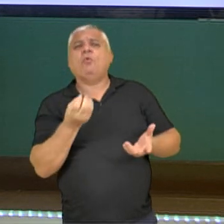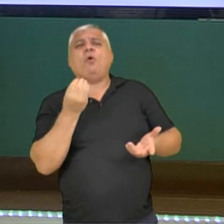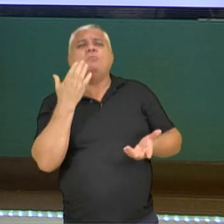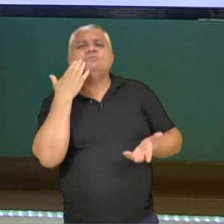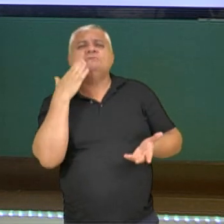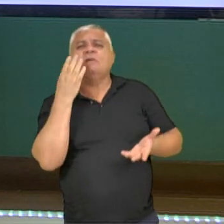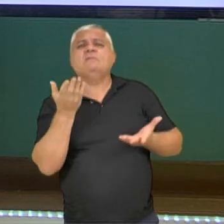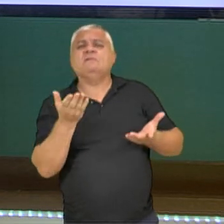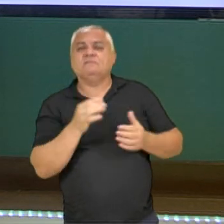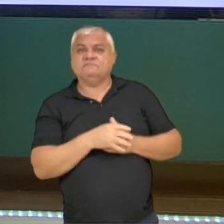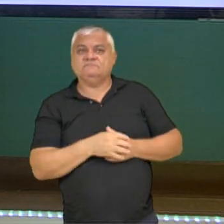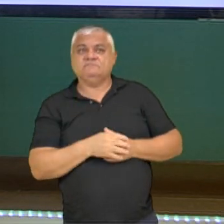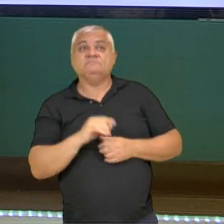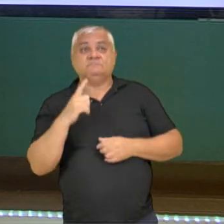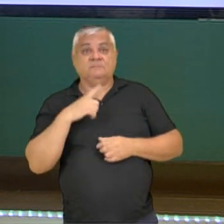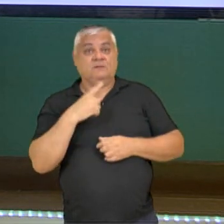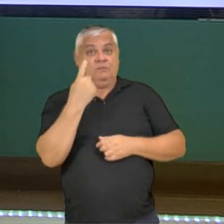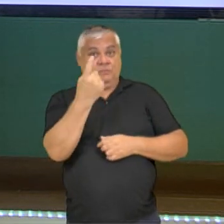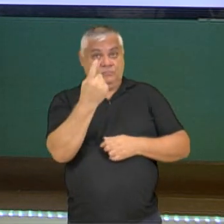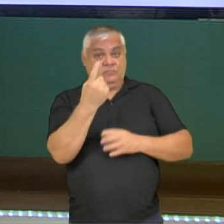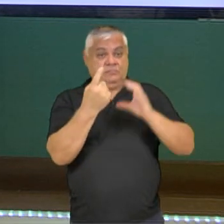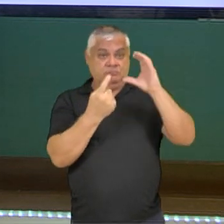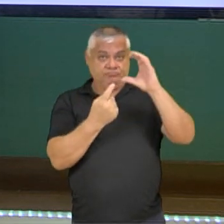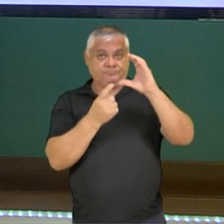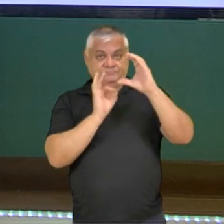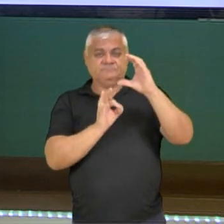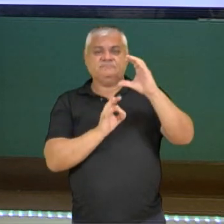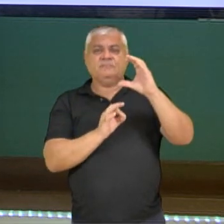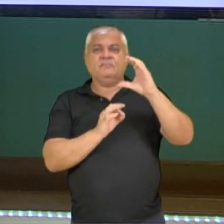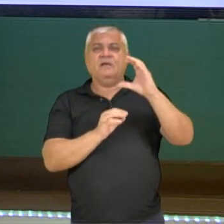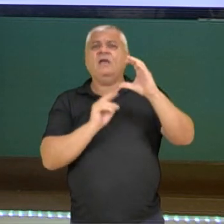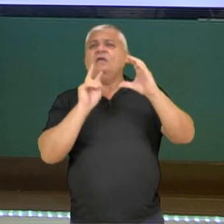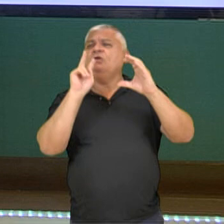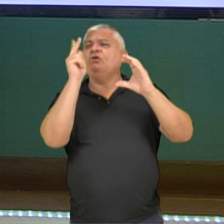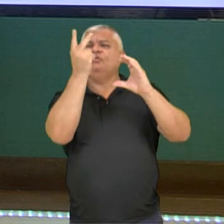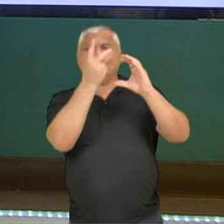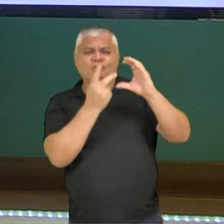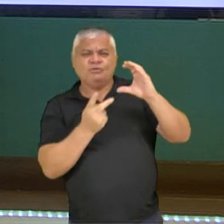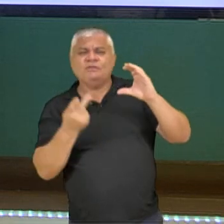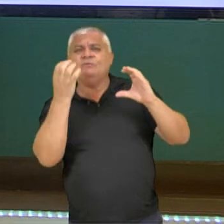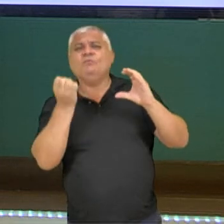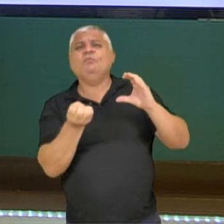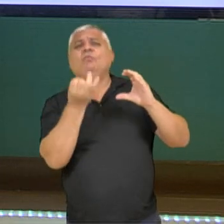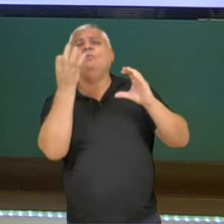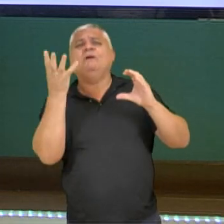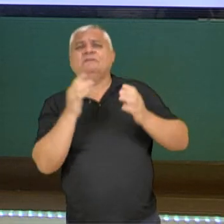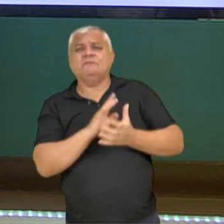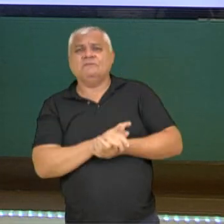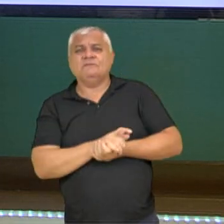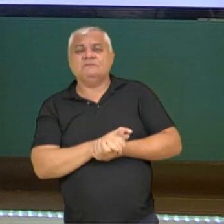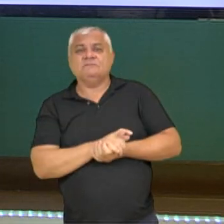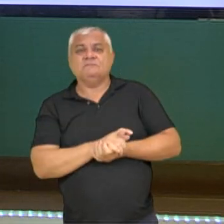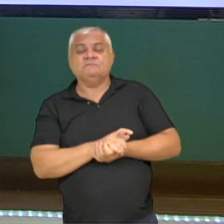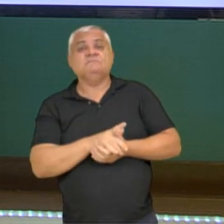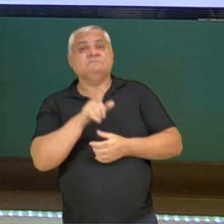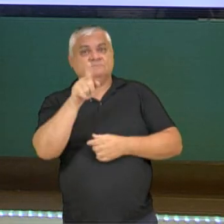eu sei que tem um carbono. Agora, como eu vou saber quantos hidrogênios eu tenho? Você saberá porque o